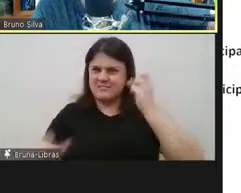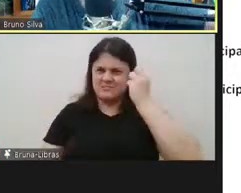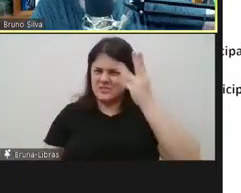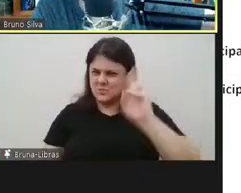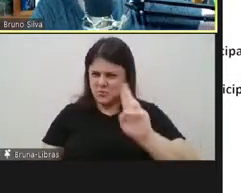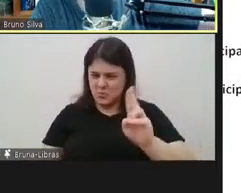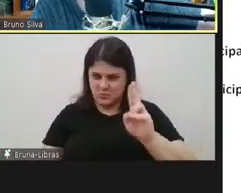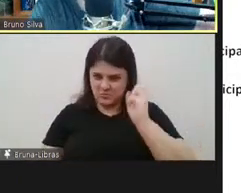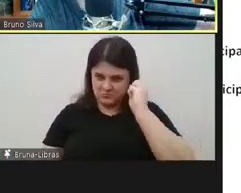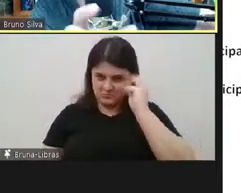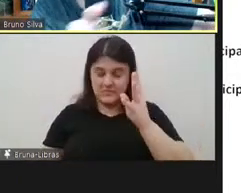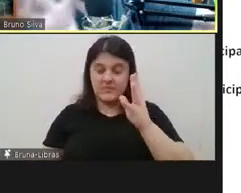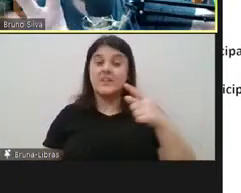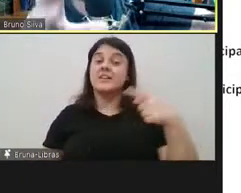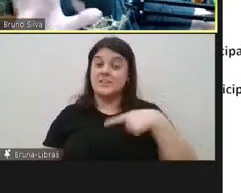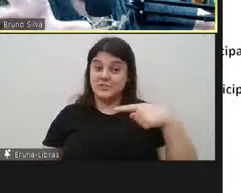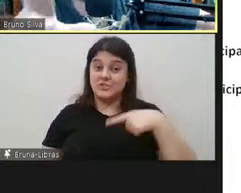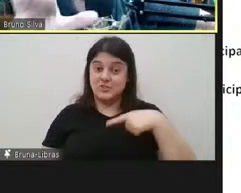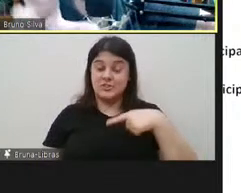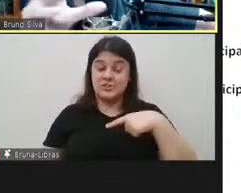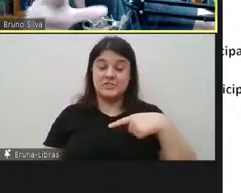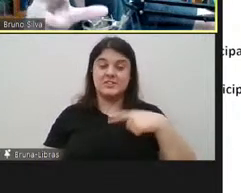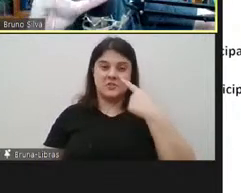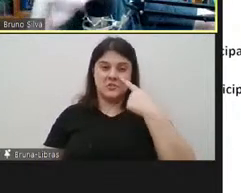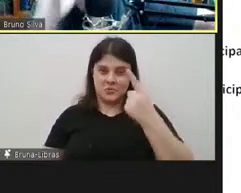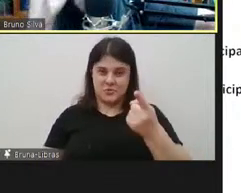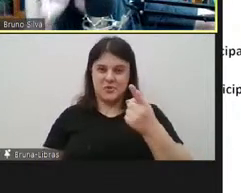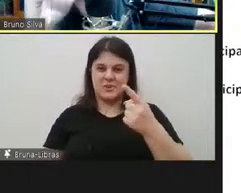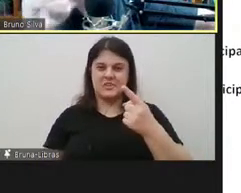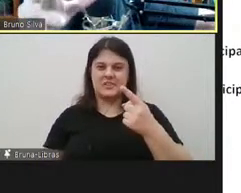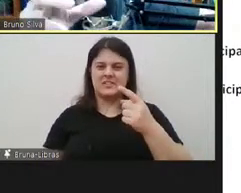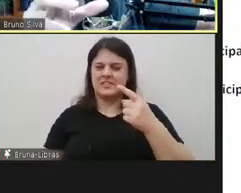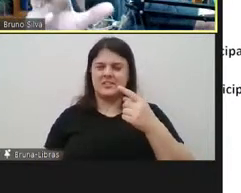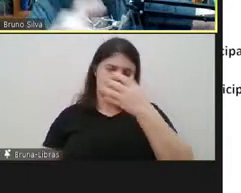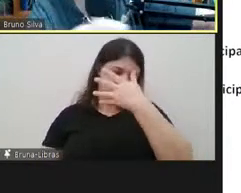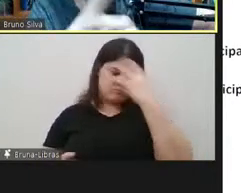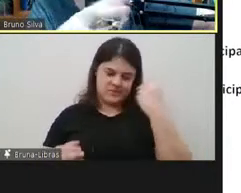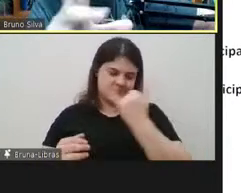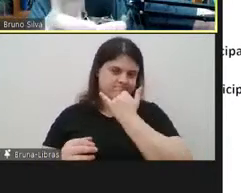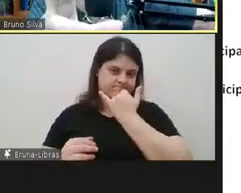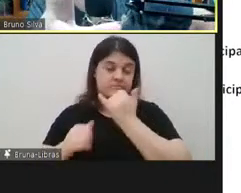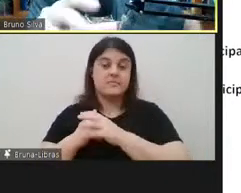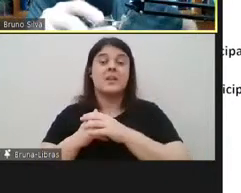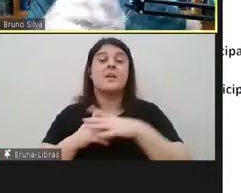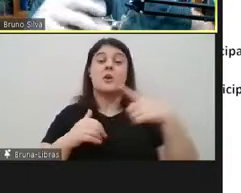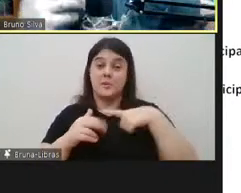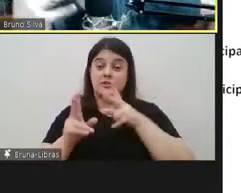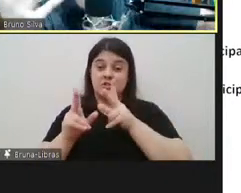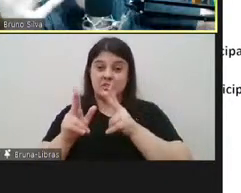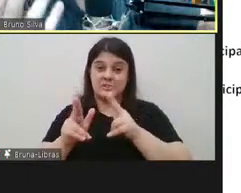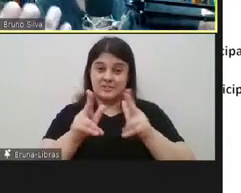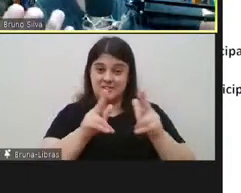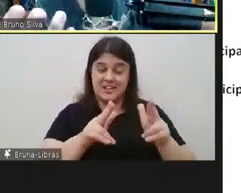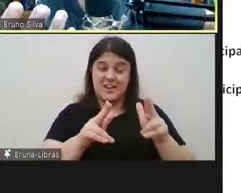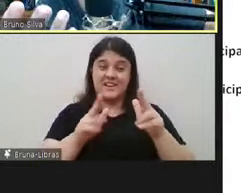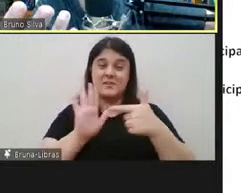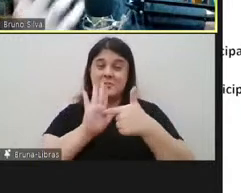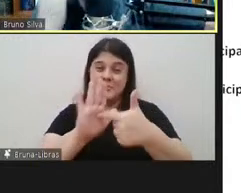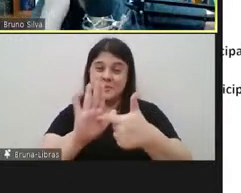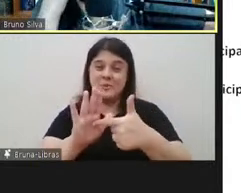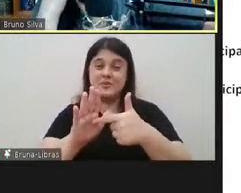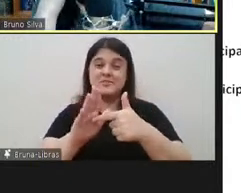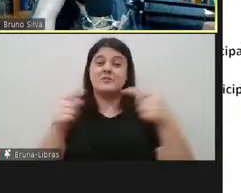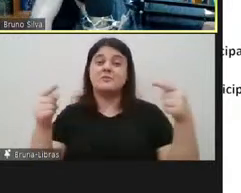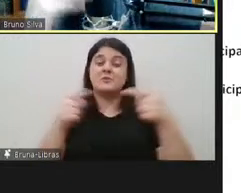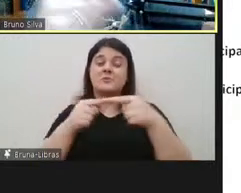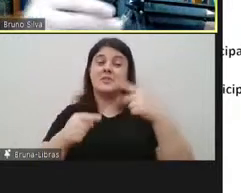eu não lembro qual que é eu sei que tem uma dessas séries aí assim dessas mais depois eu não lembro agora a gente a cabeça eu sei que uma dessa série que retratava isso